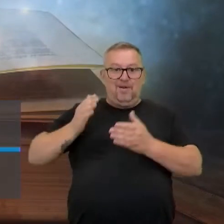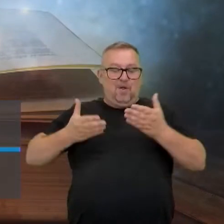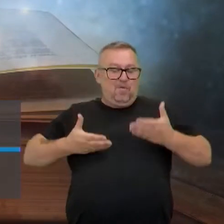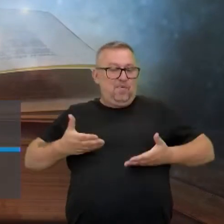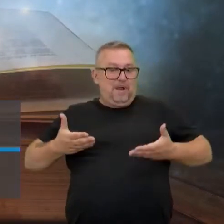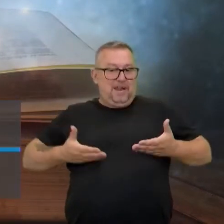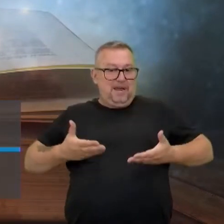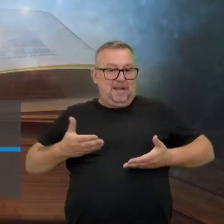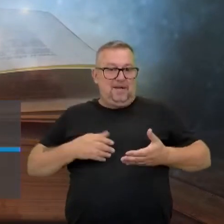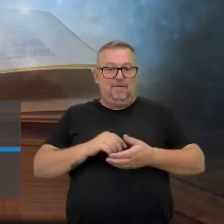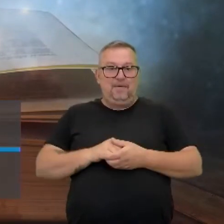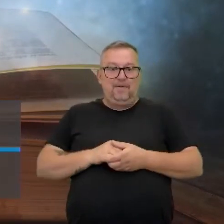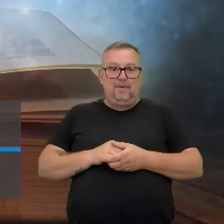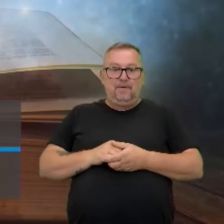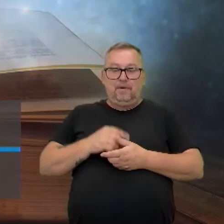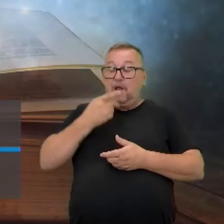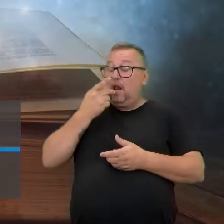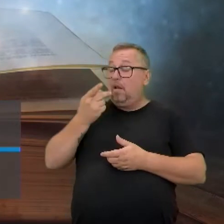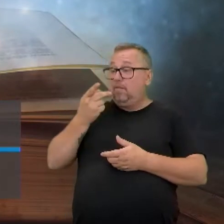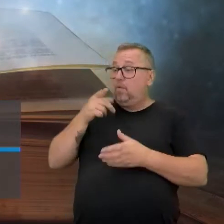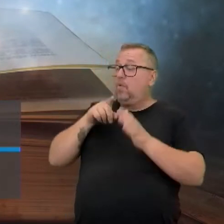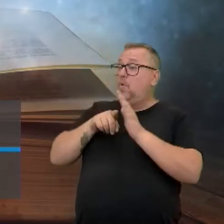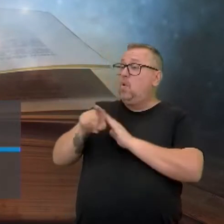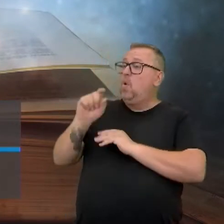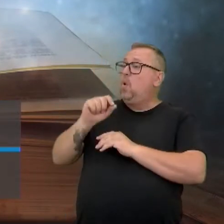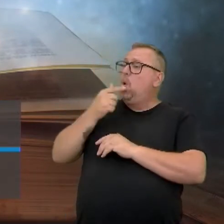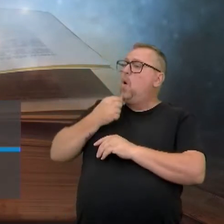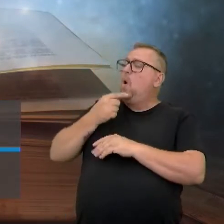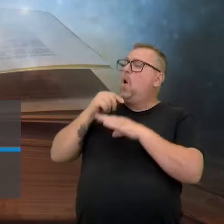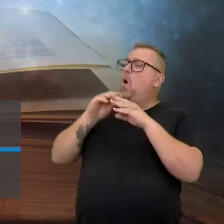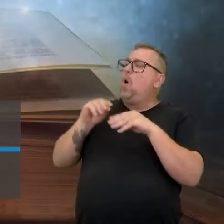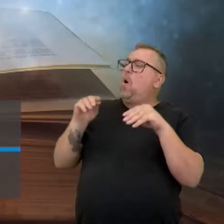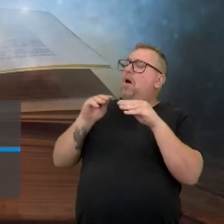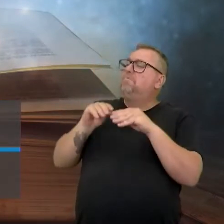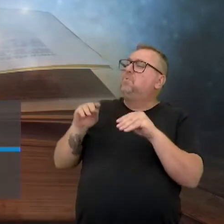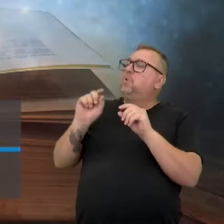leite, chamada na época, ela falou assim, ele perguntou pra ela, né, o